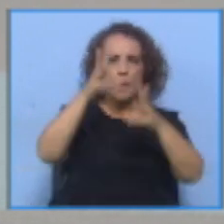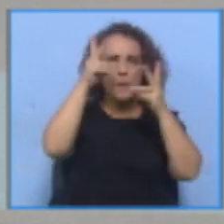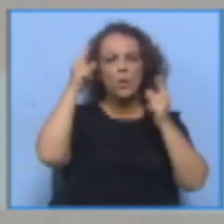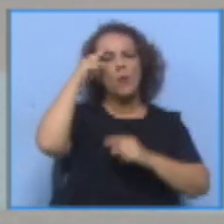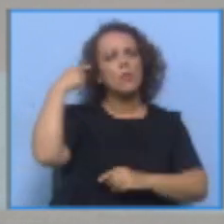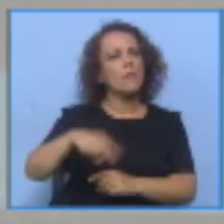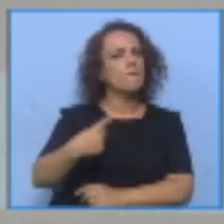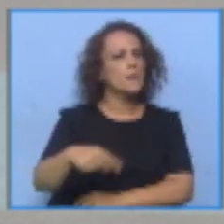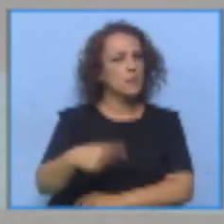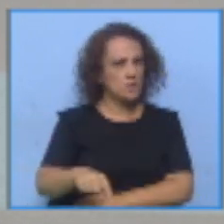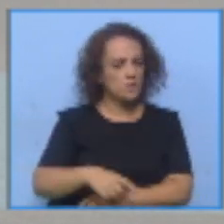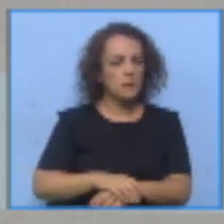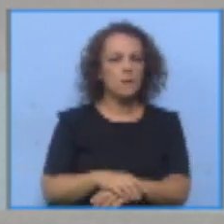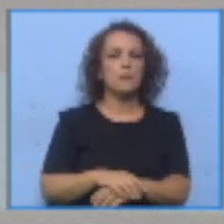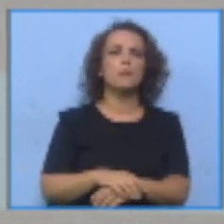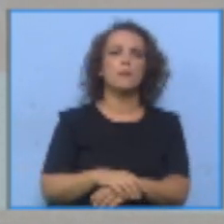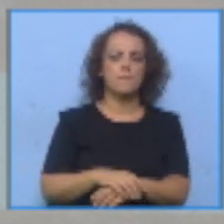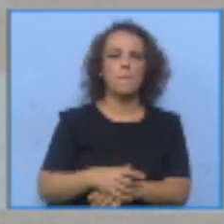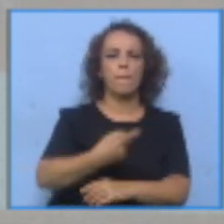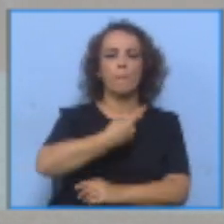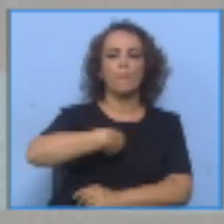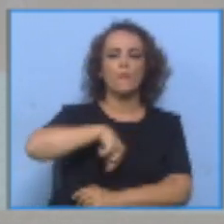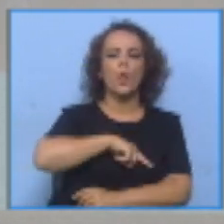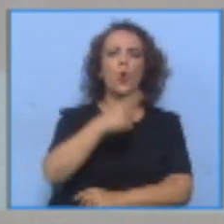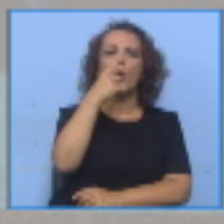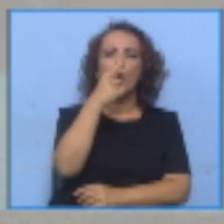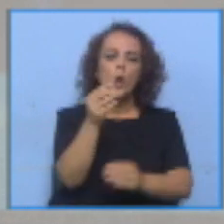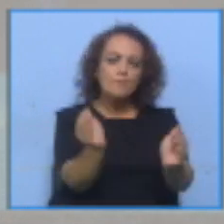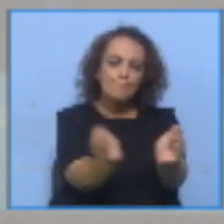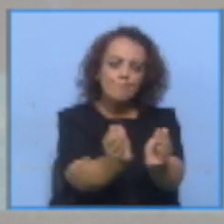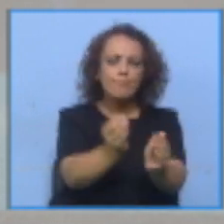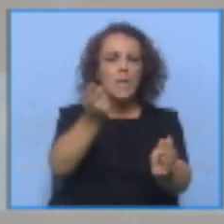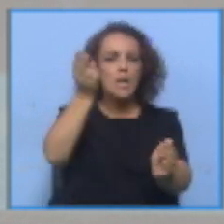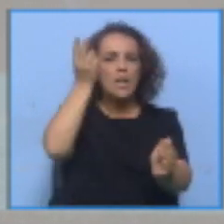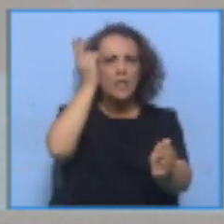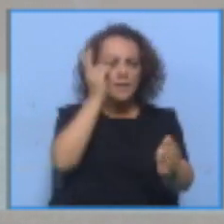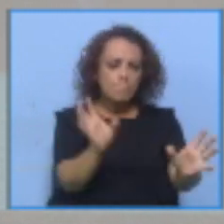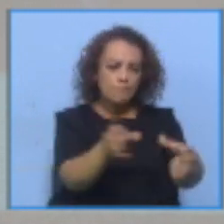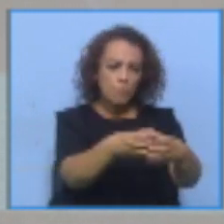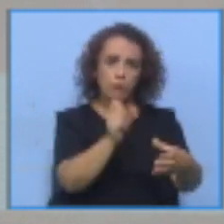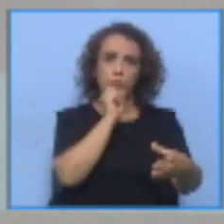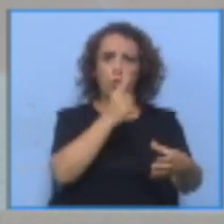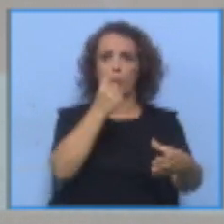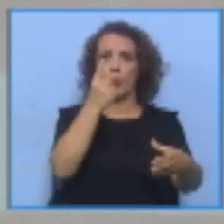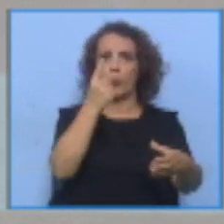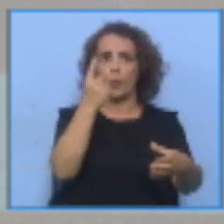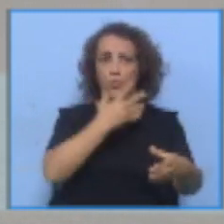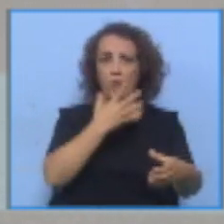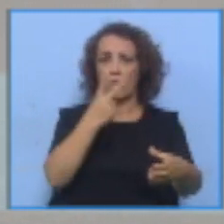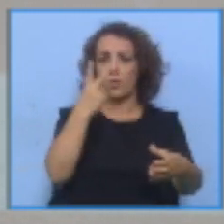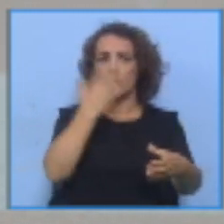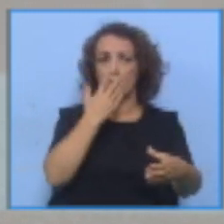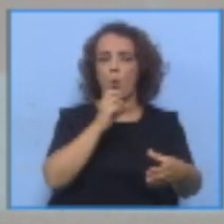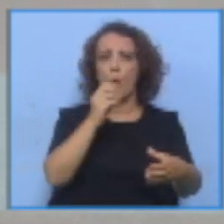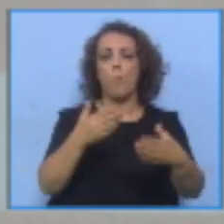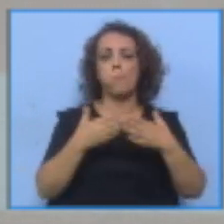difícil. Nós, para chegar a uma pequena população indígena, uma aldeia, podemos demorar 1 dia, 2 dias, 8 horas em